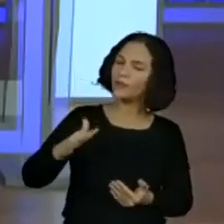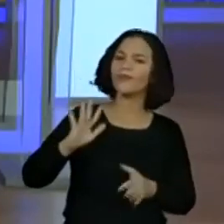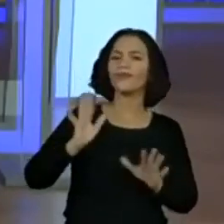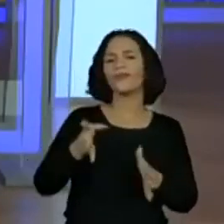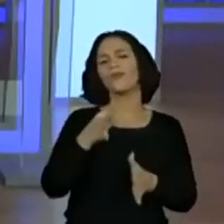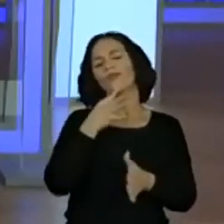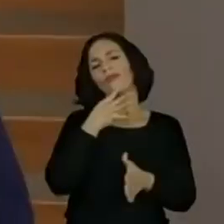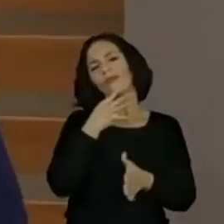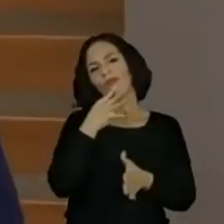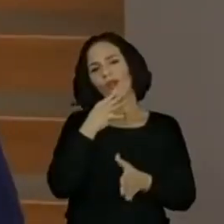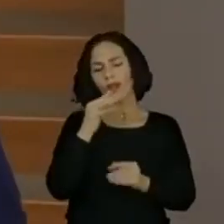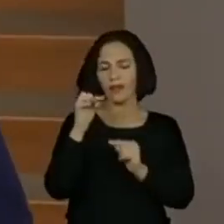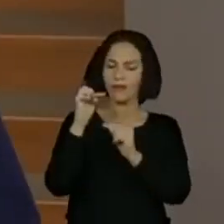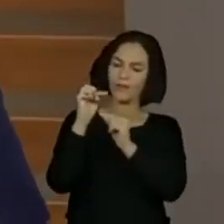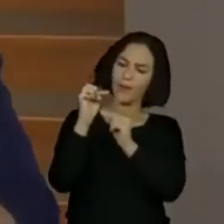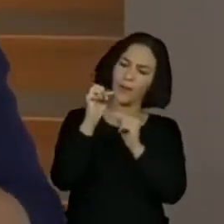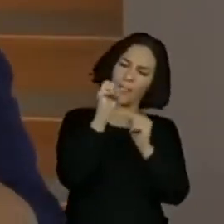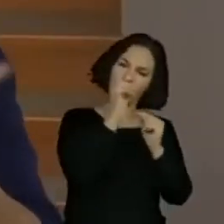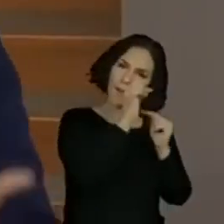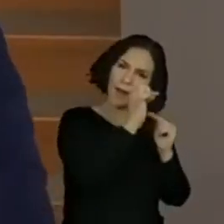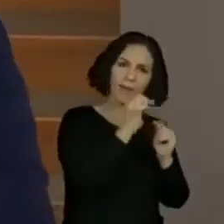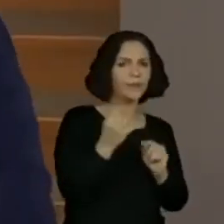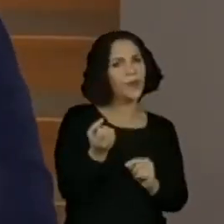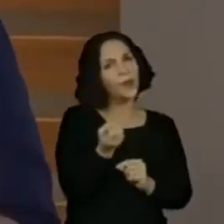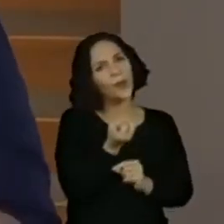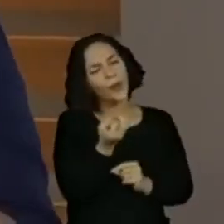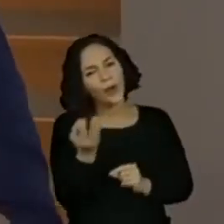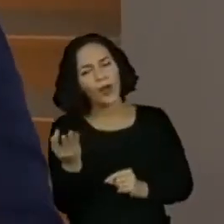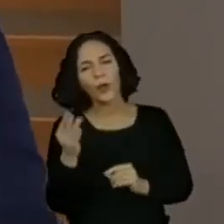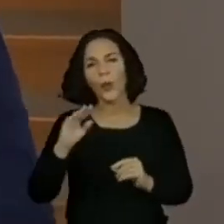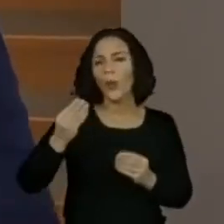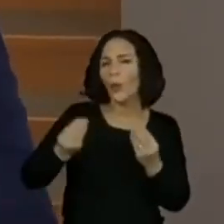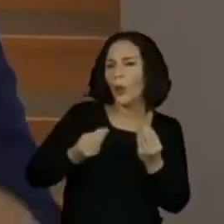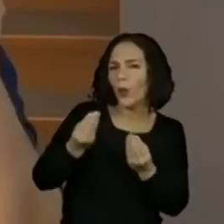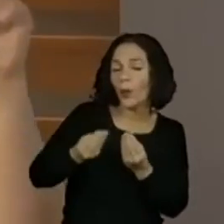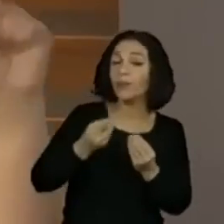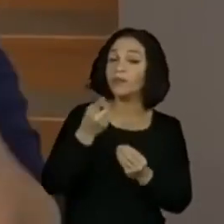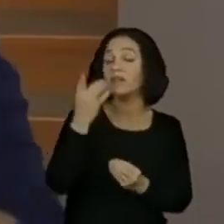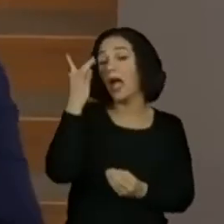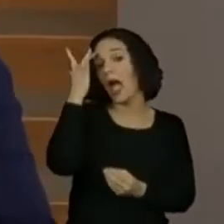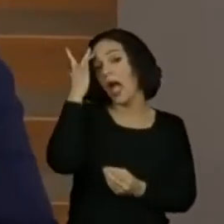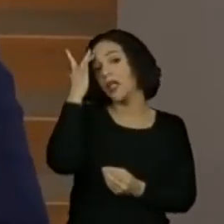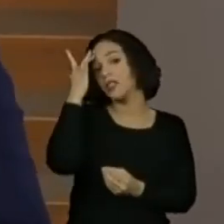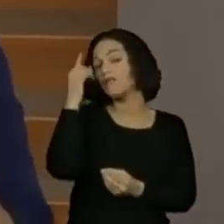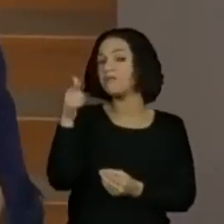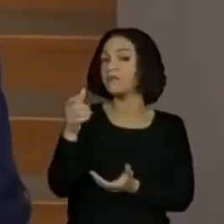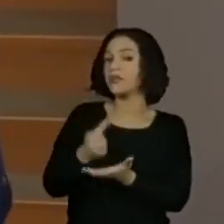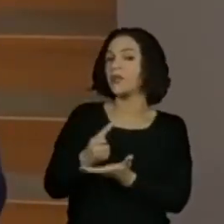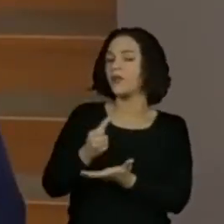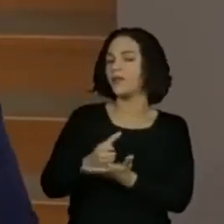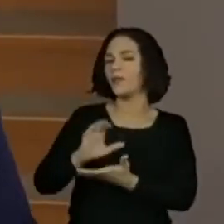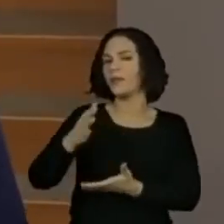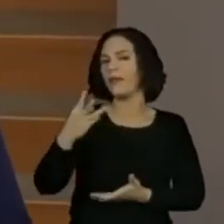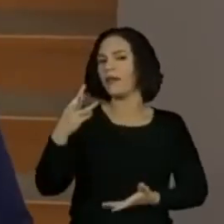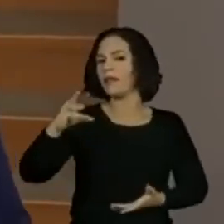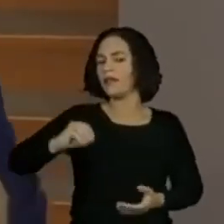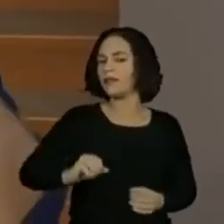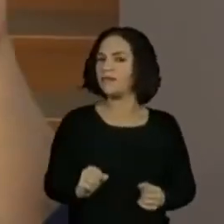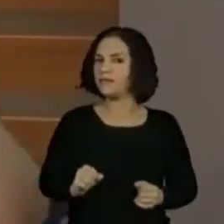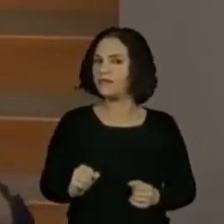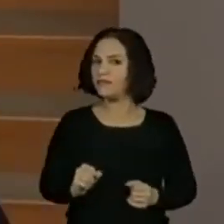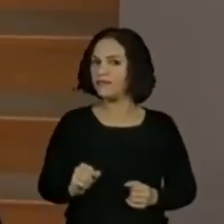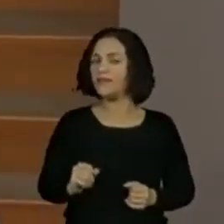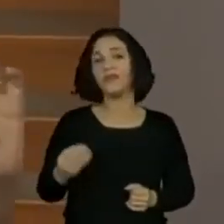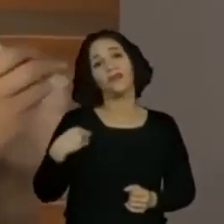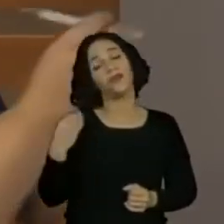conhece o tamanho do palito, como ele é. Então, vocês estão estimando que naquele copo tem 30 palitos. Então,